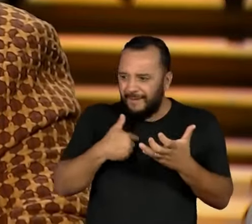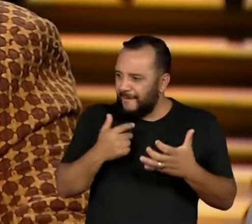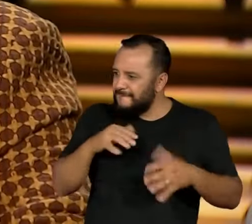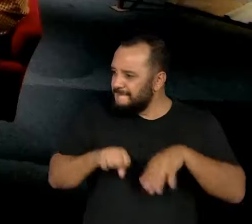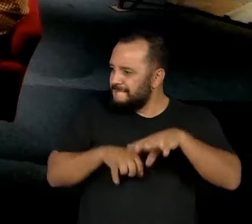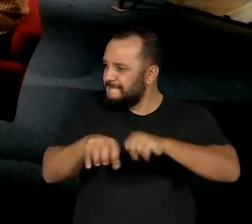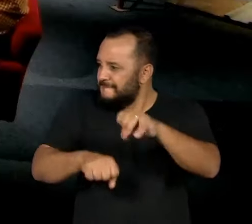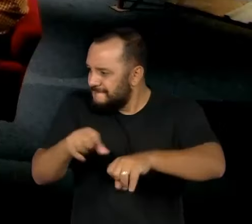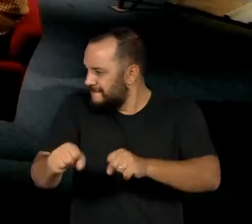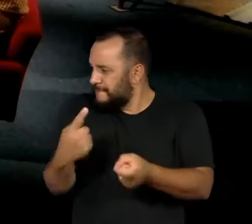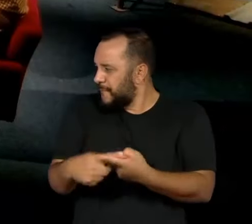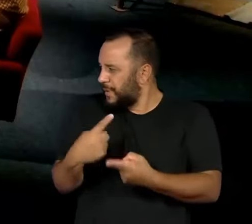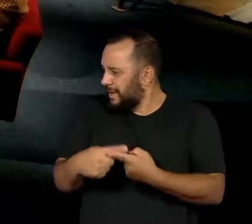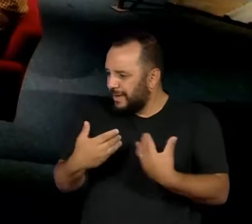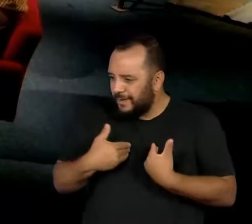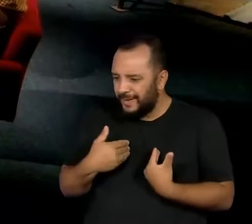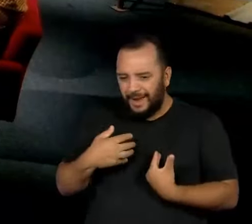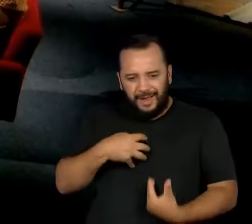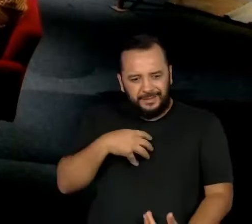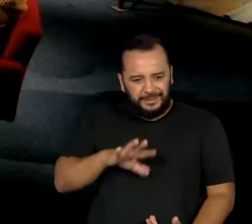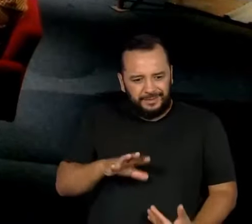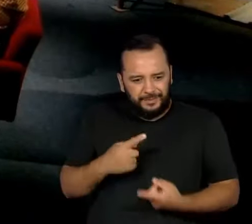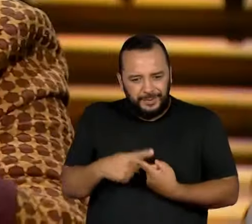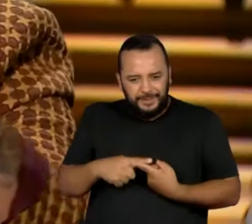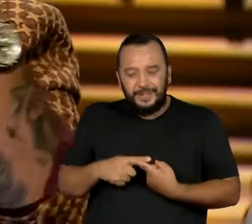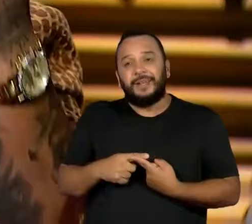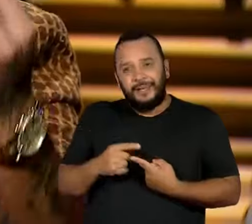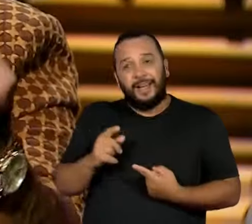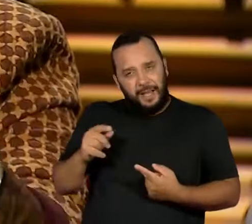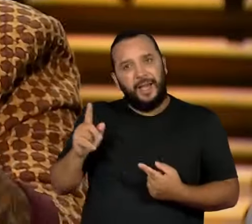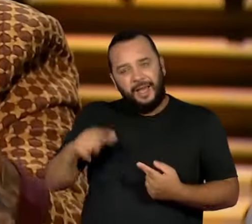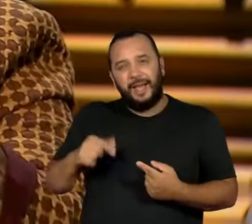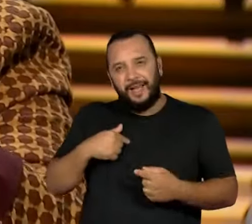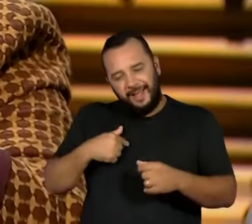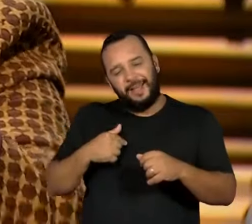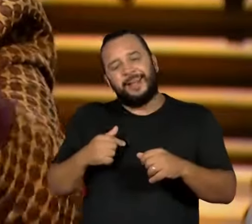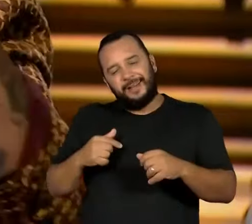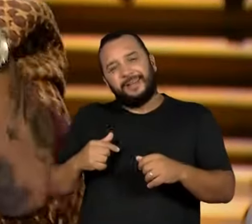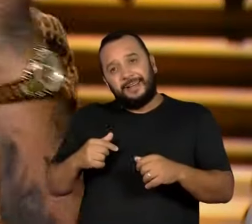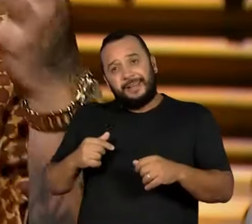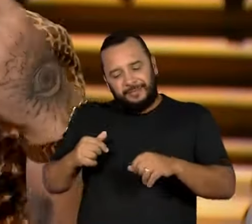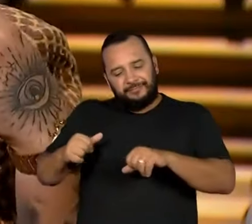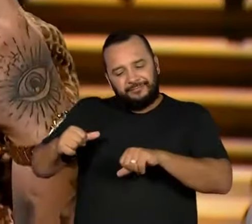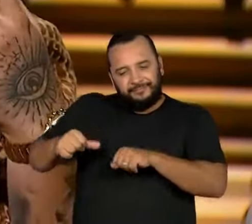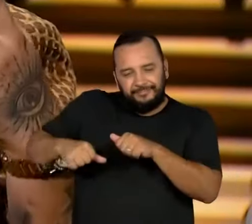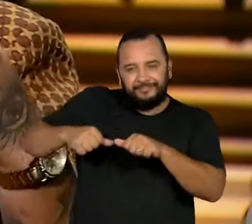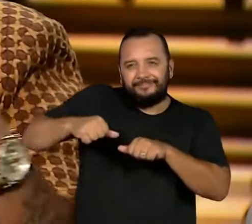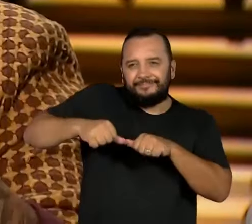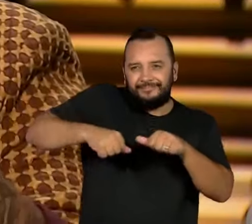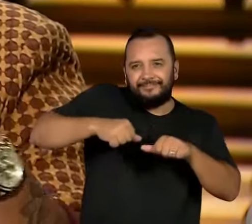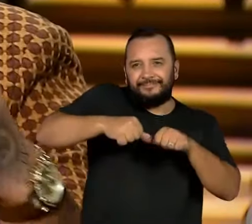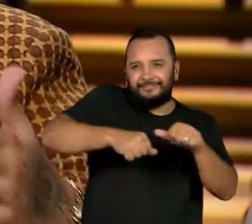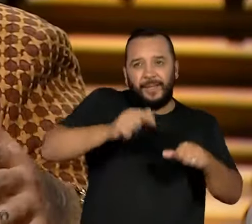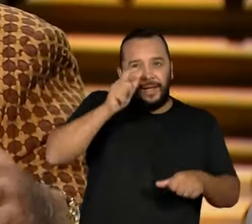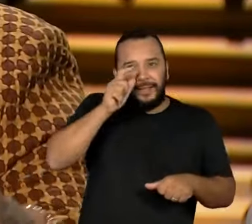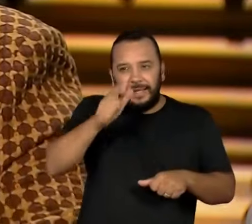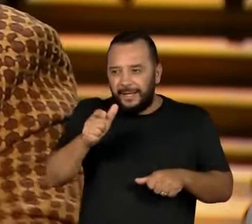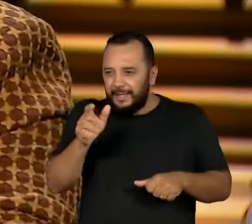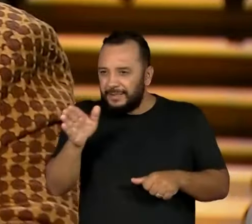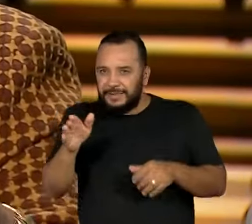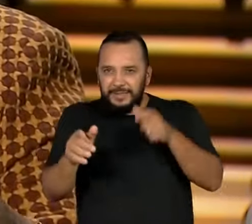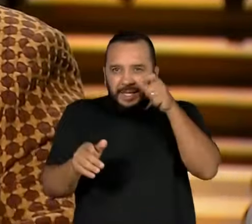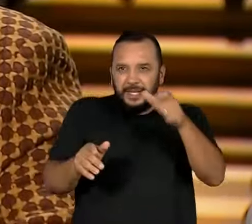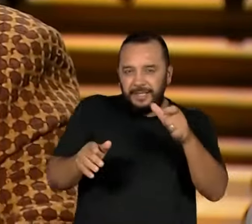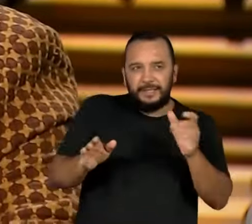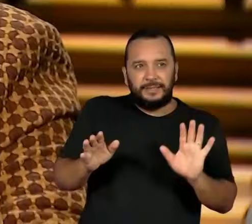assim né que com o tempo isso vai se transformando vai se diluindo em coisas seu interesse vai se redirecionando e todos os processos me cativam por